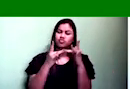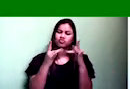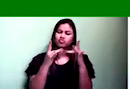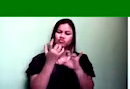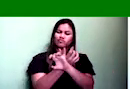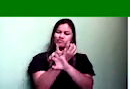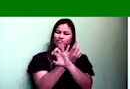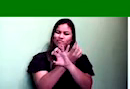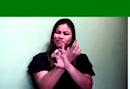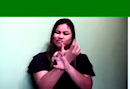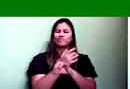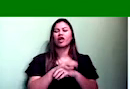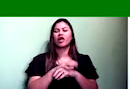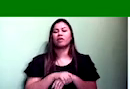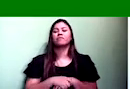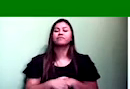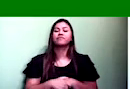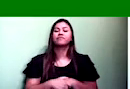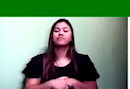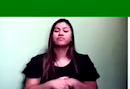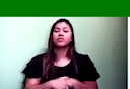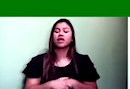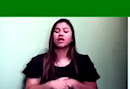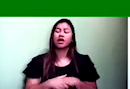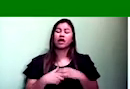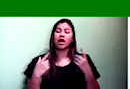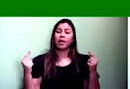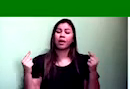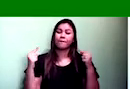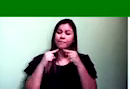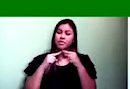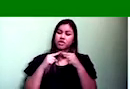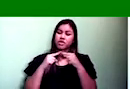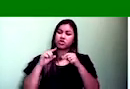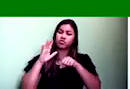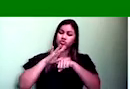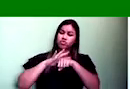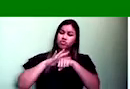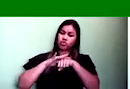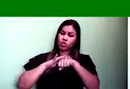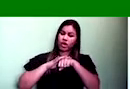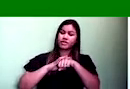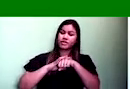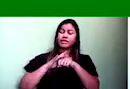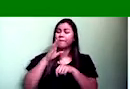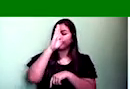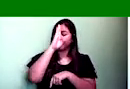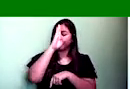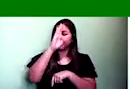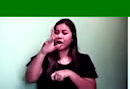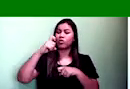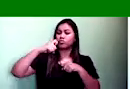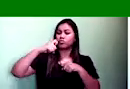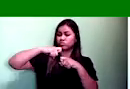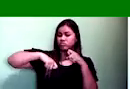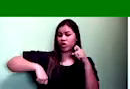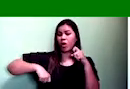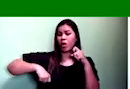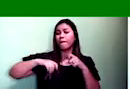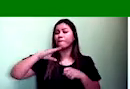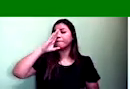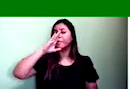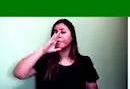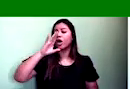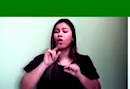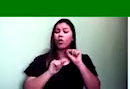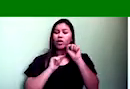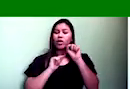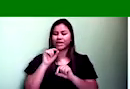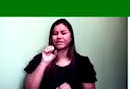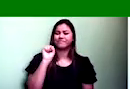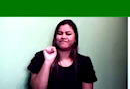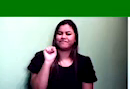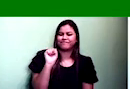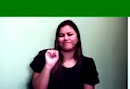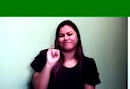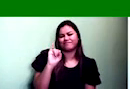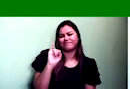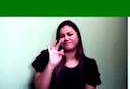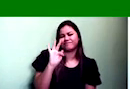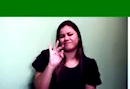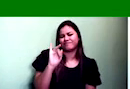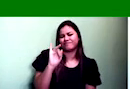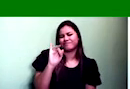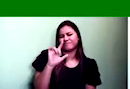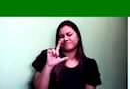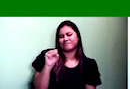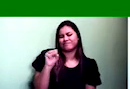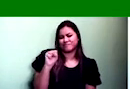Dentre as doenças essencialmente transmissíveis por contágio sexual, nós temos principalmente a sífilis, que a